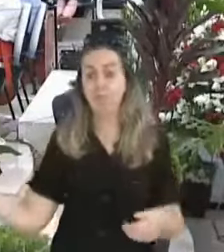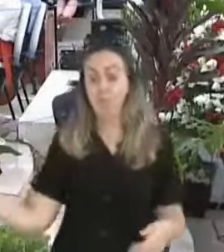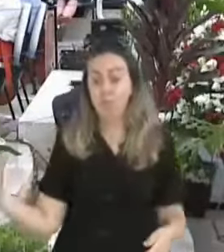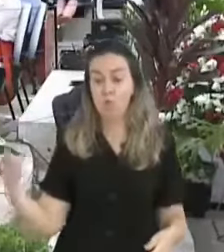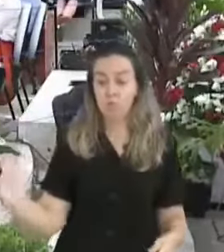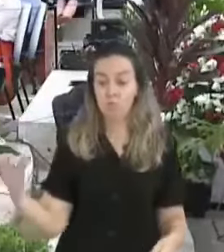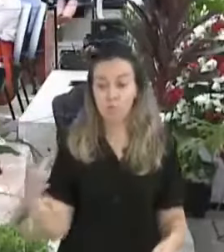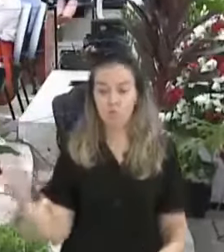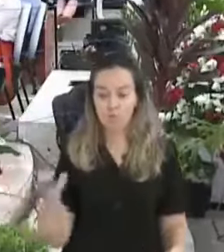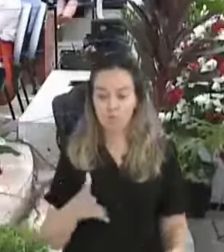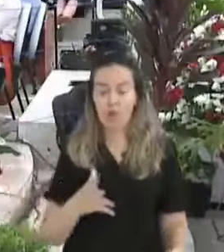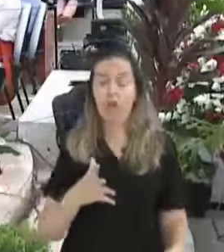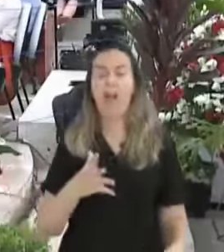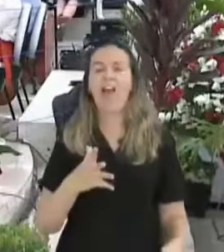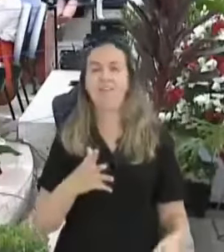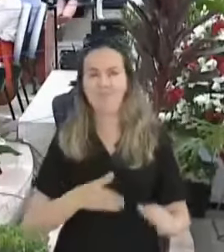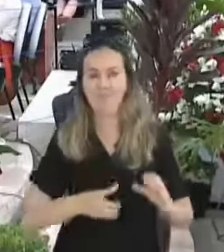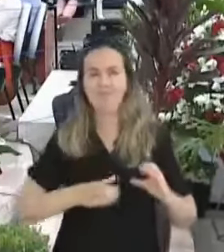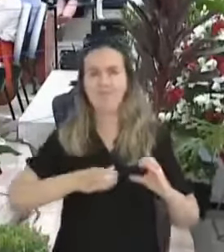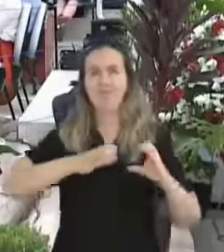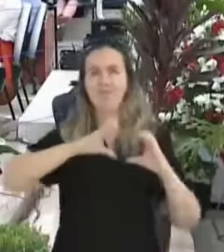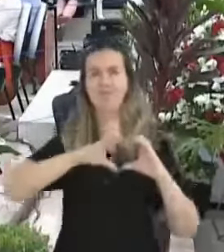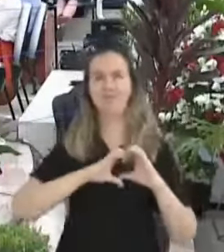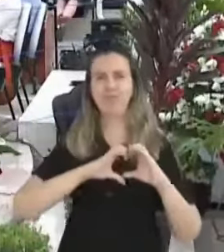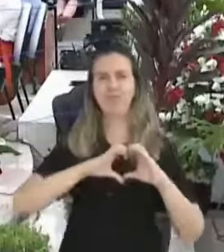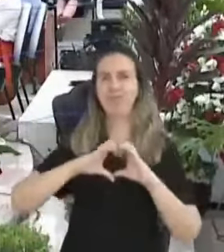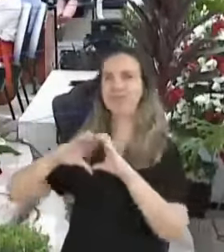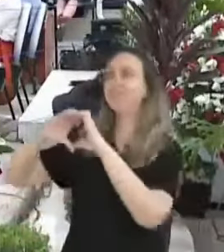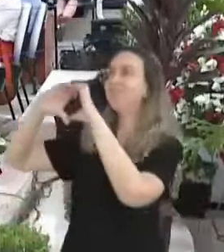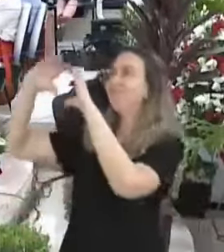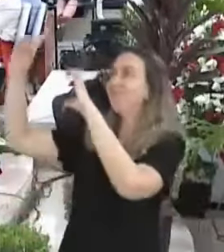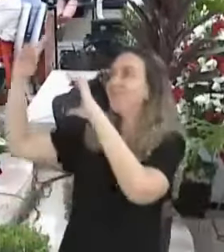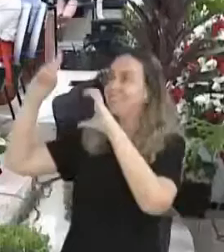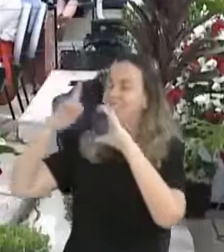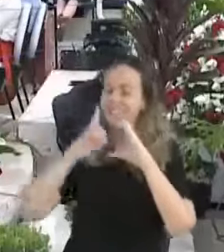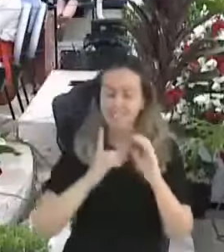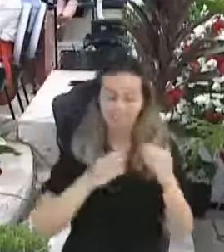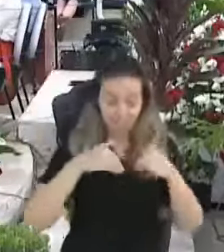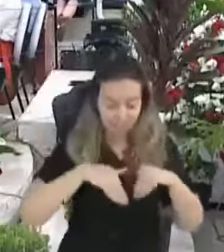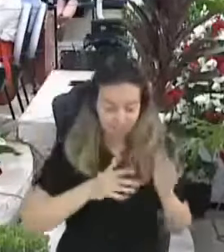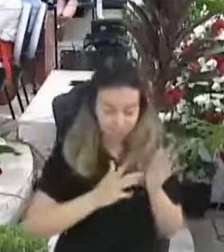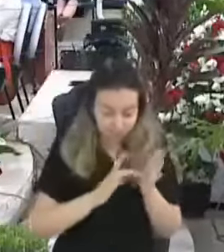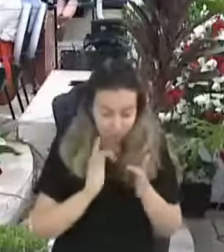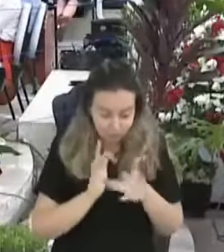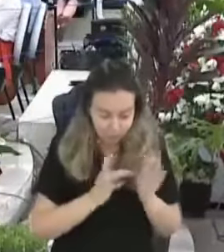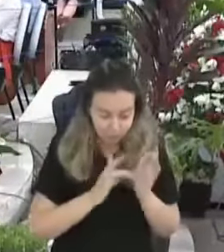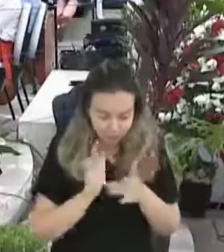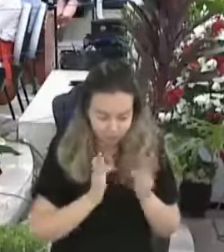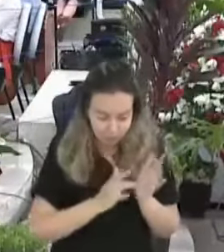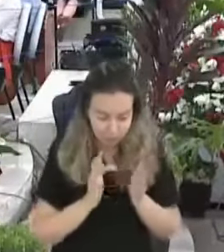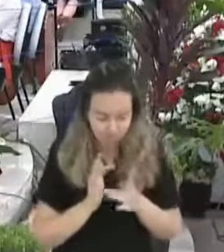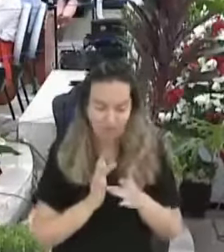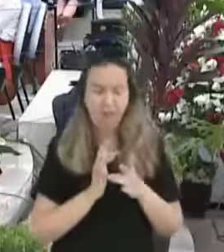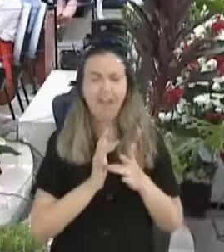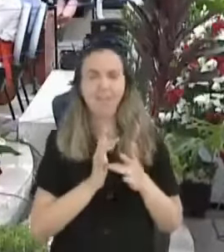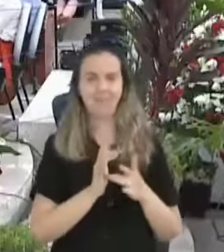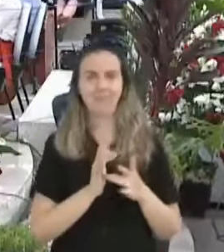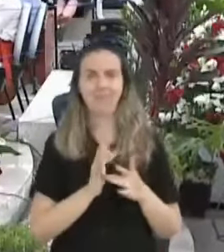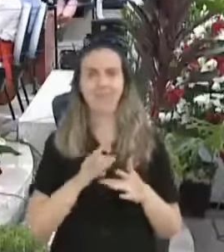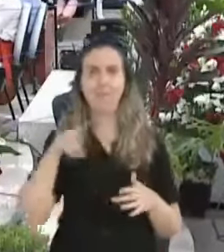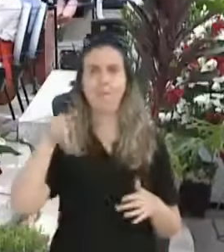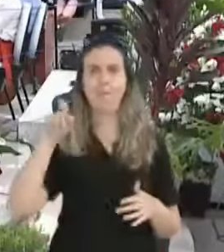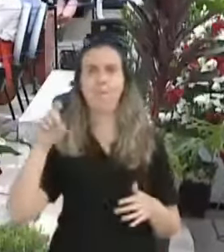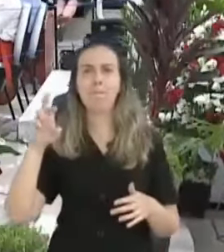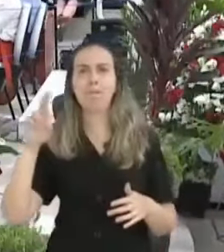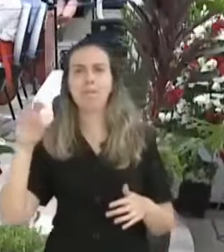e nós nos converteremos. Porque depois que Pedro já estava convertido, ele